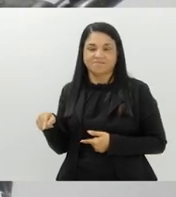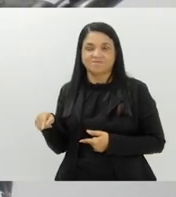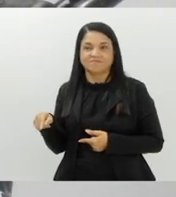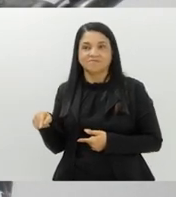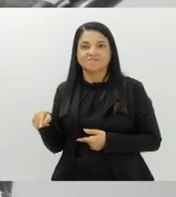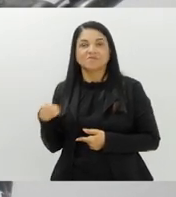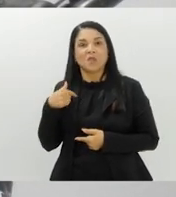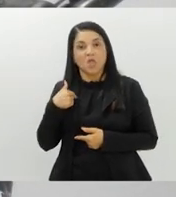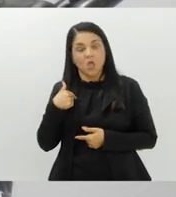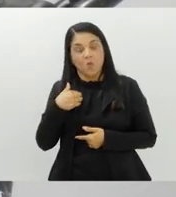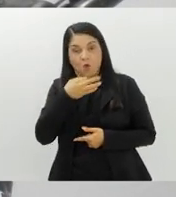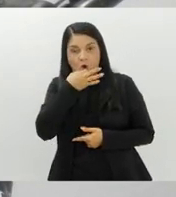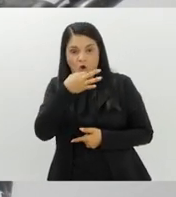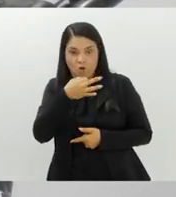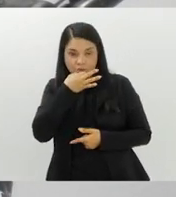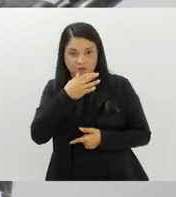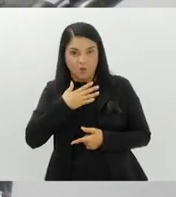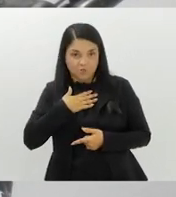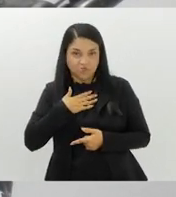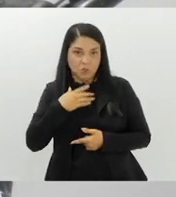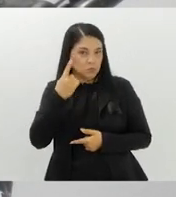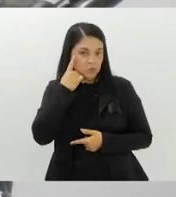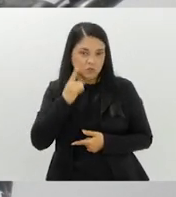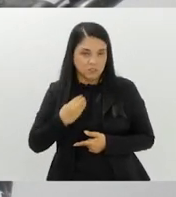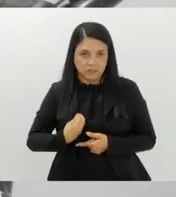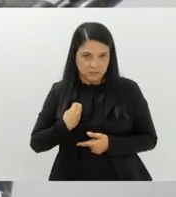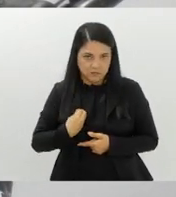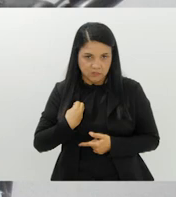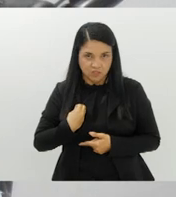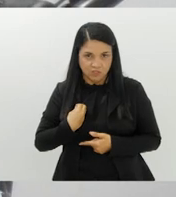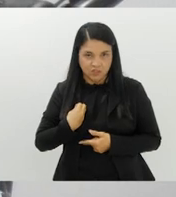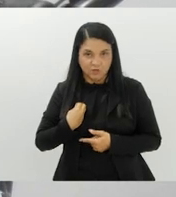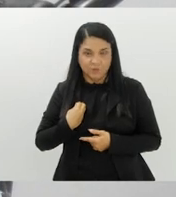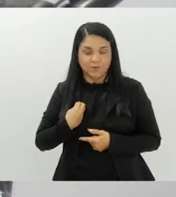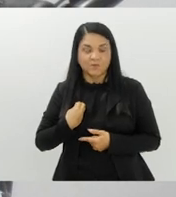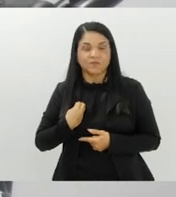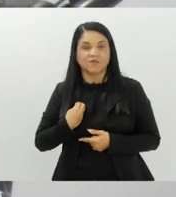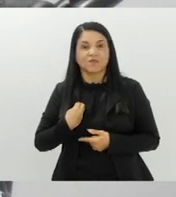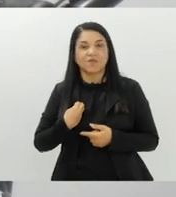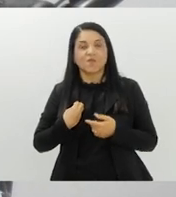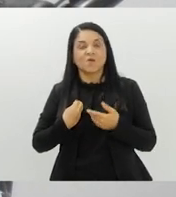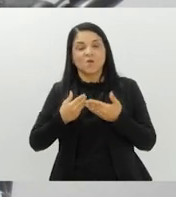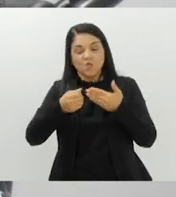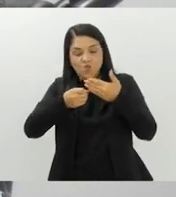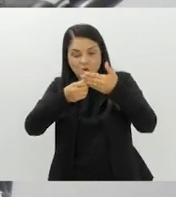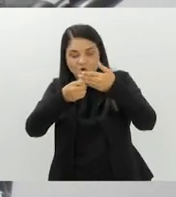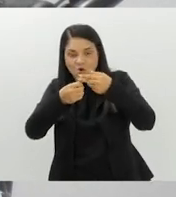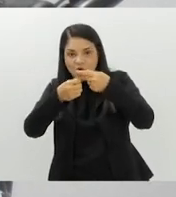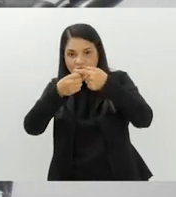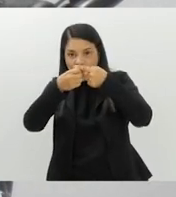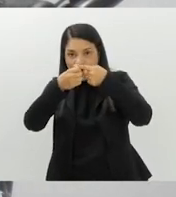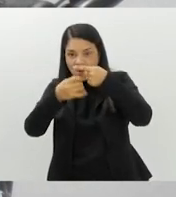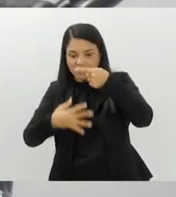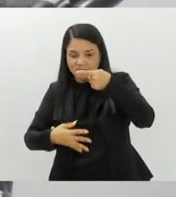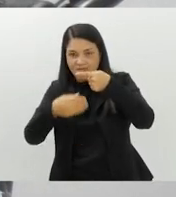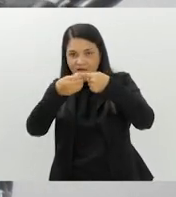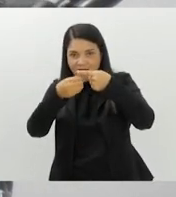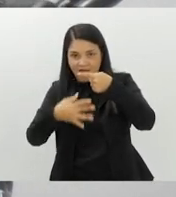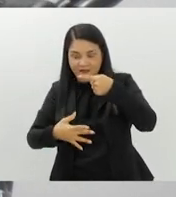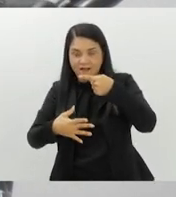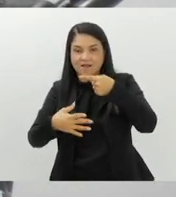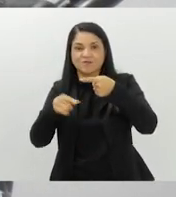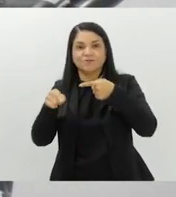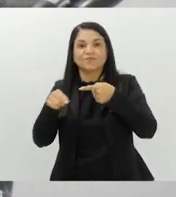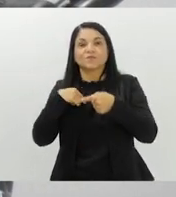Eu acho que, eu não sei se existe, mas eu penso que seria, assim, um passo. O